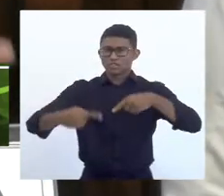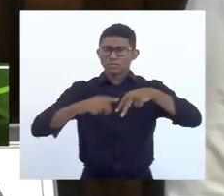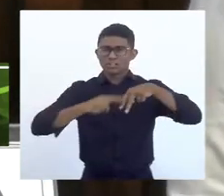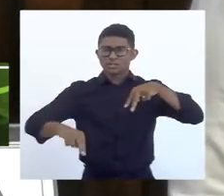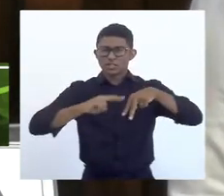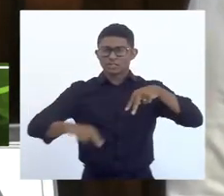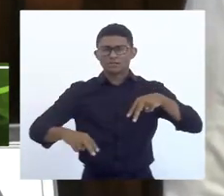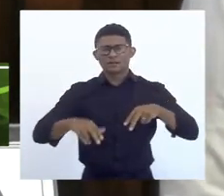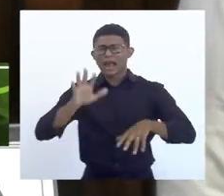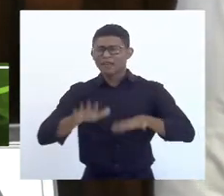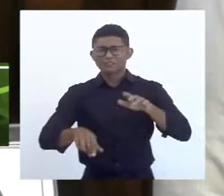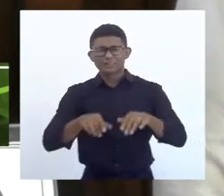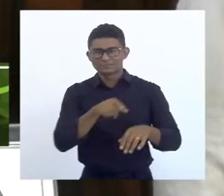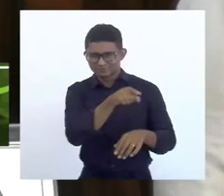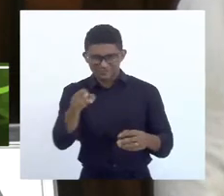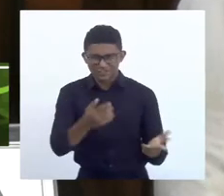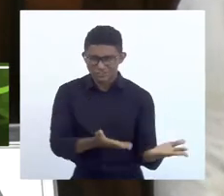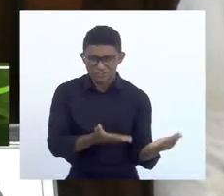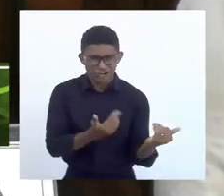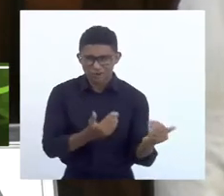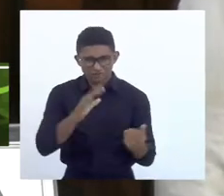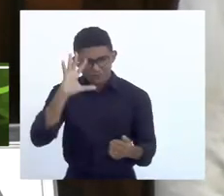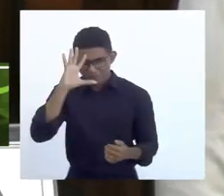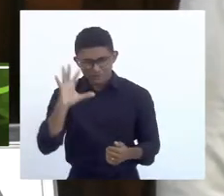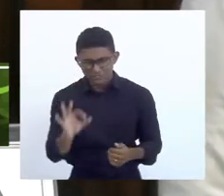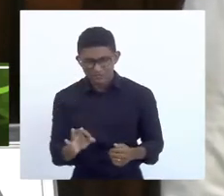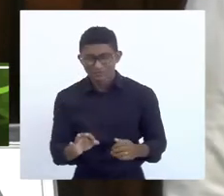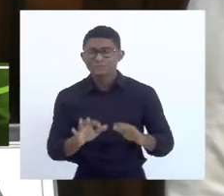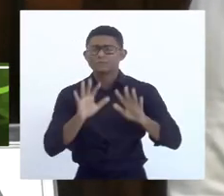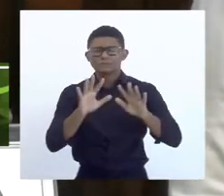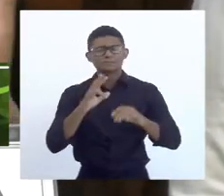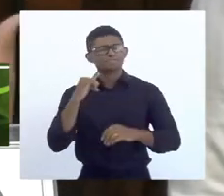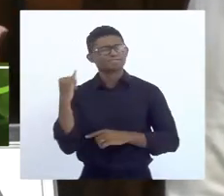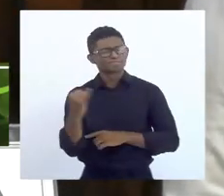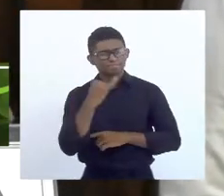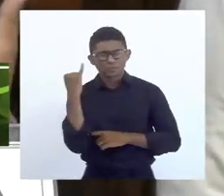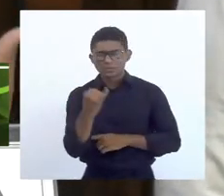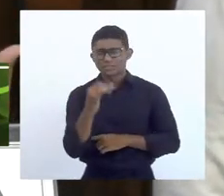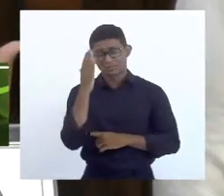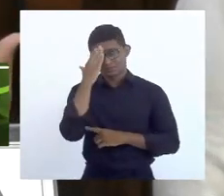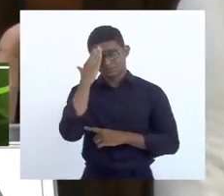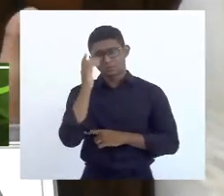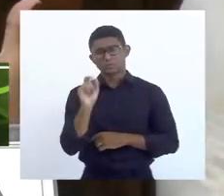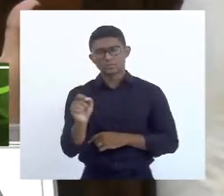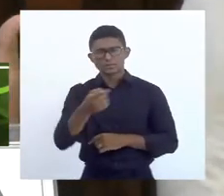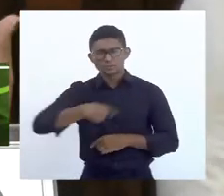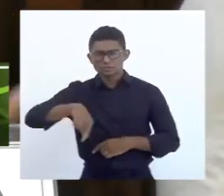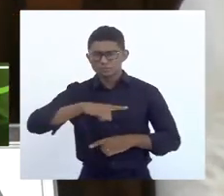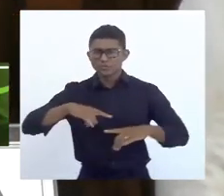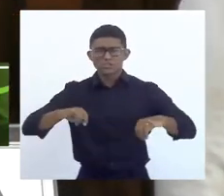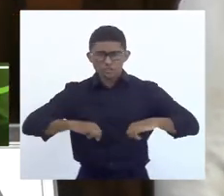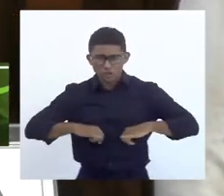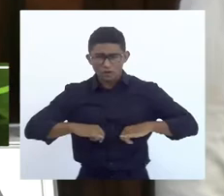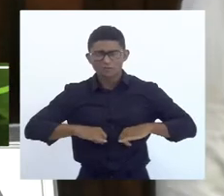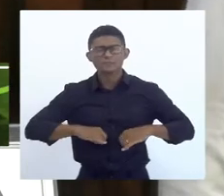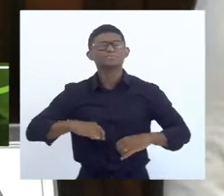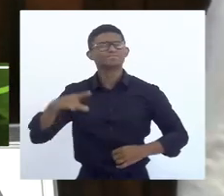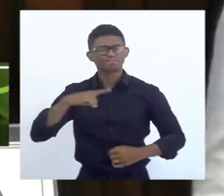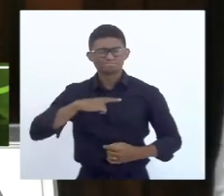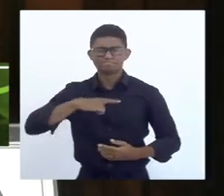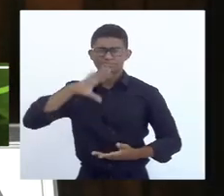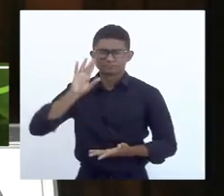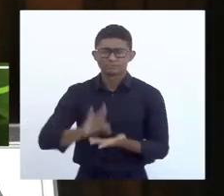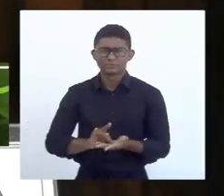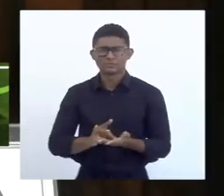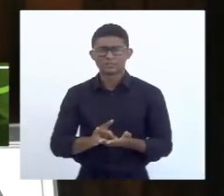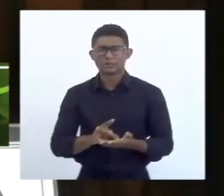jovens, as que ocupam o parlamento há mais tempo, como é libertador saber que aquilo que nós sofremos existe e que aquilo não